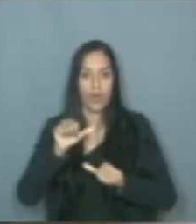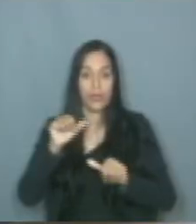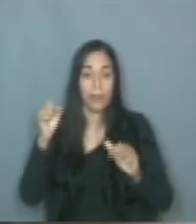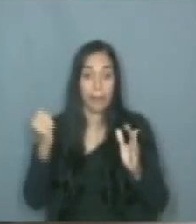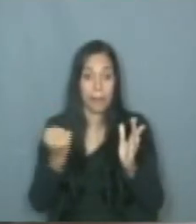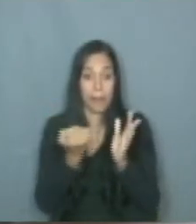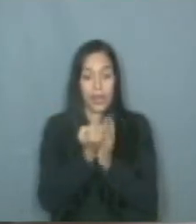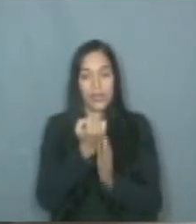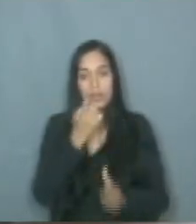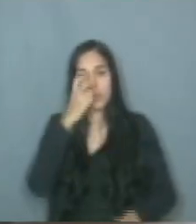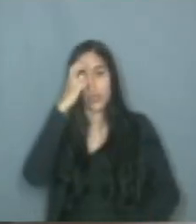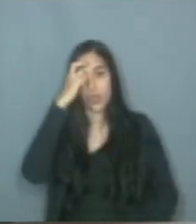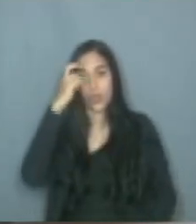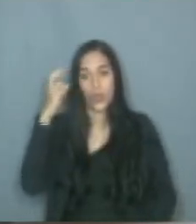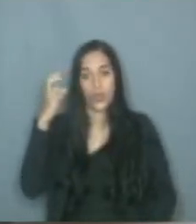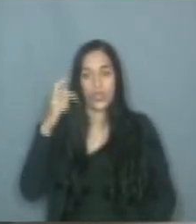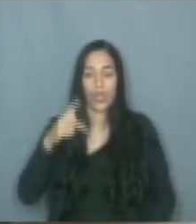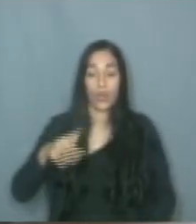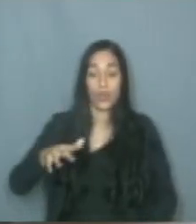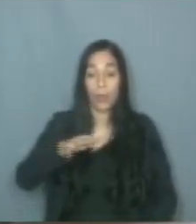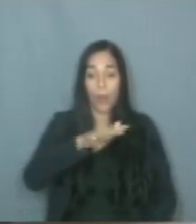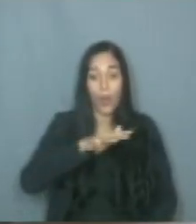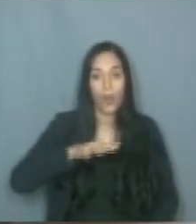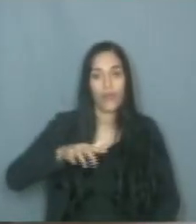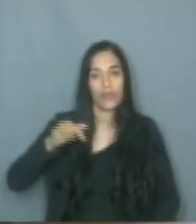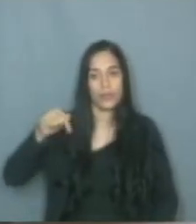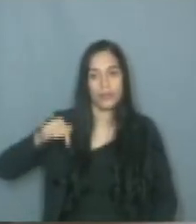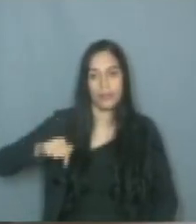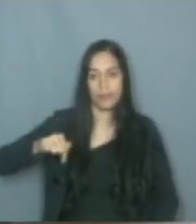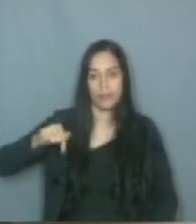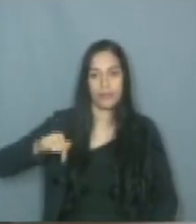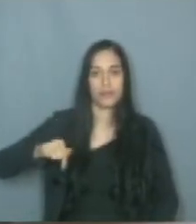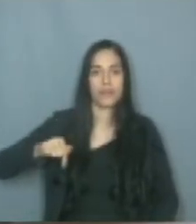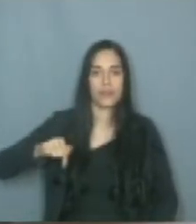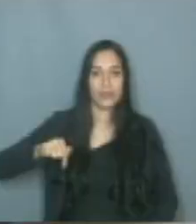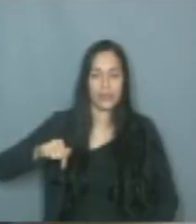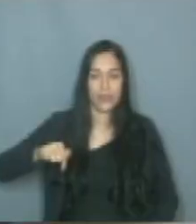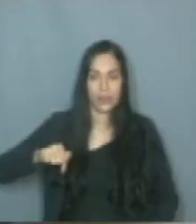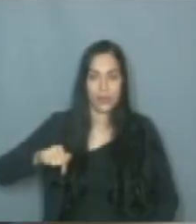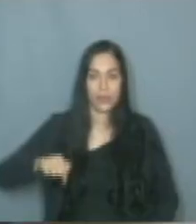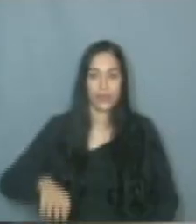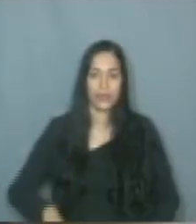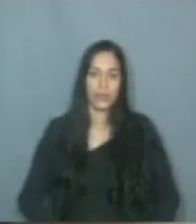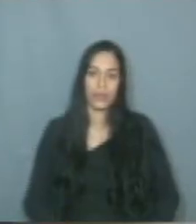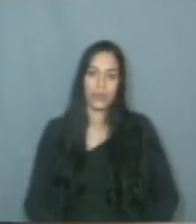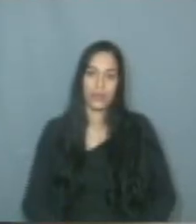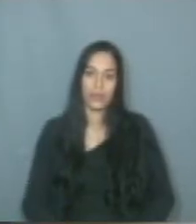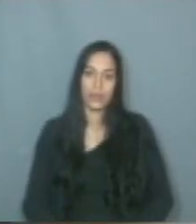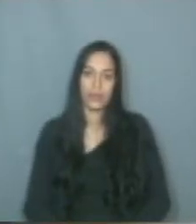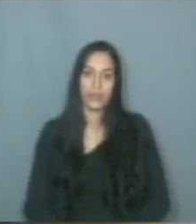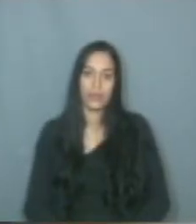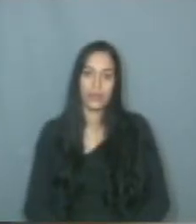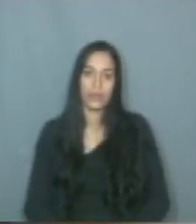patrimônio cultural do povo do Recife. Então, não são